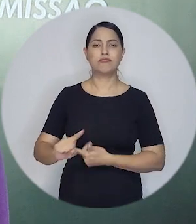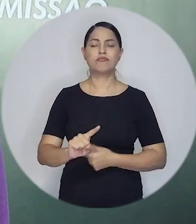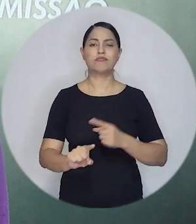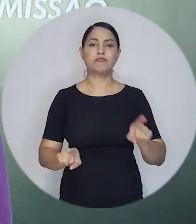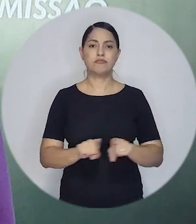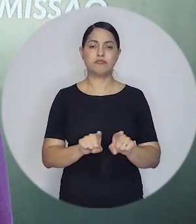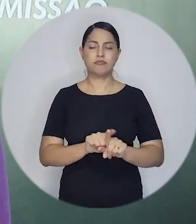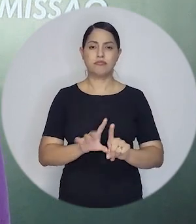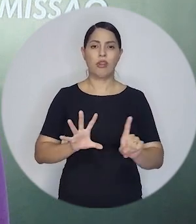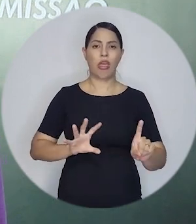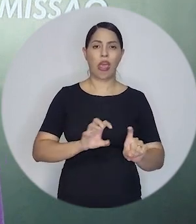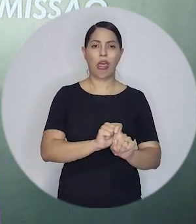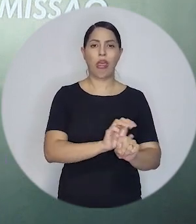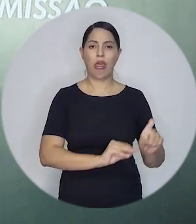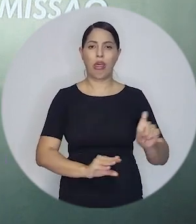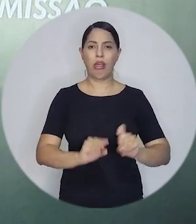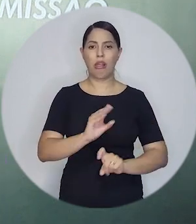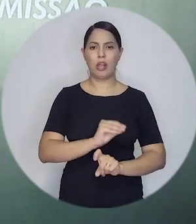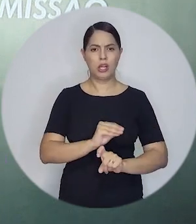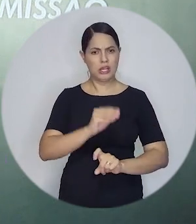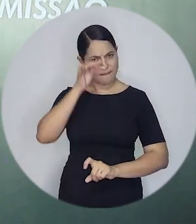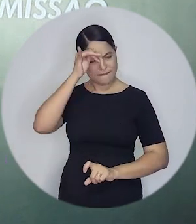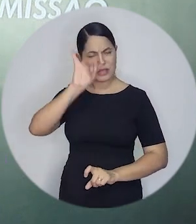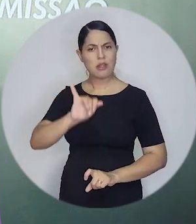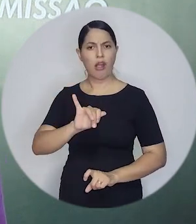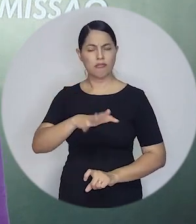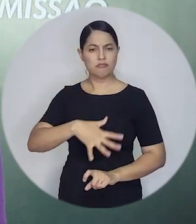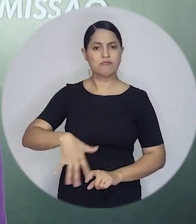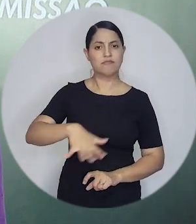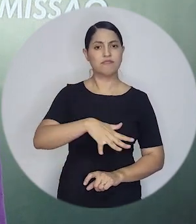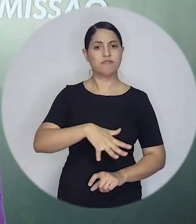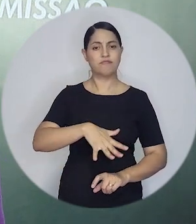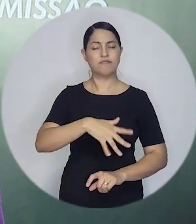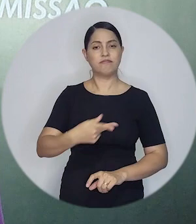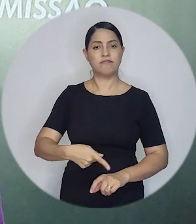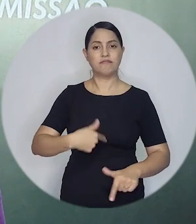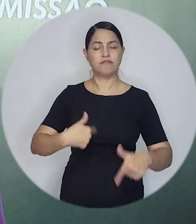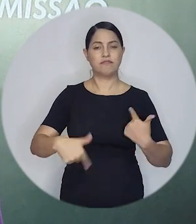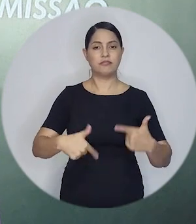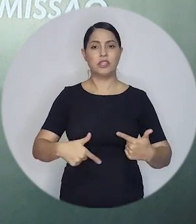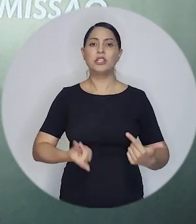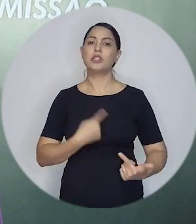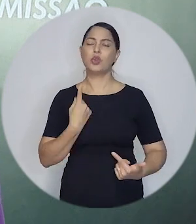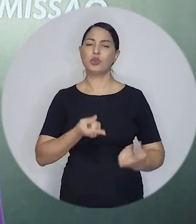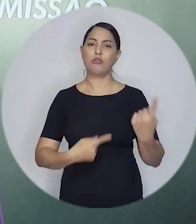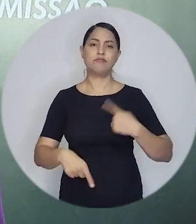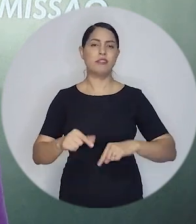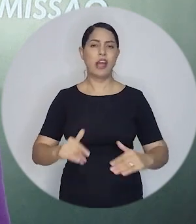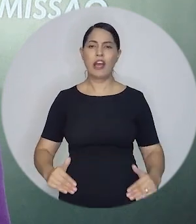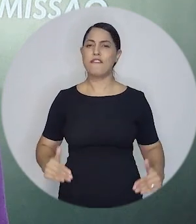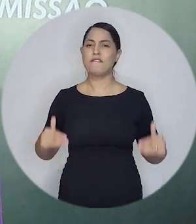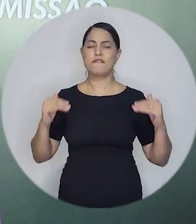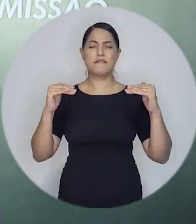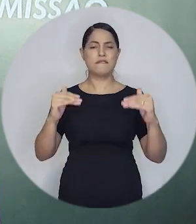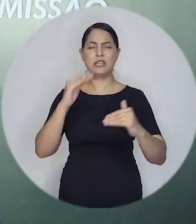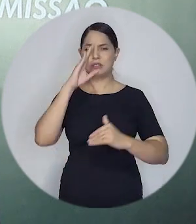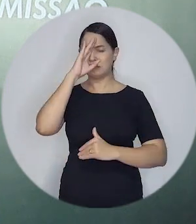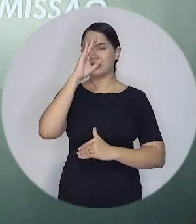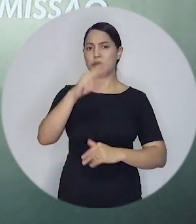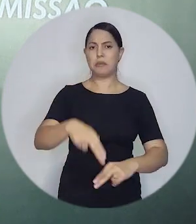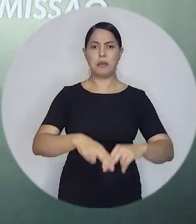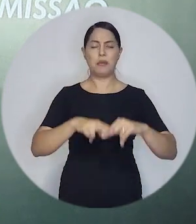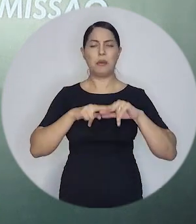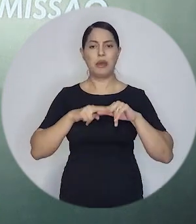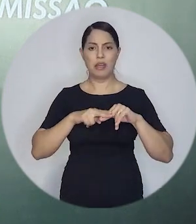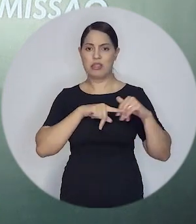moral e sexual dentro do ambiente de trabalho. Então, para nós, isso é um avanço enorme, porque esse combate não